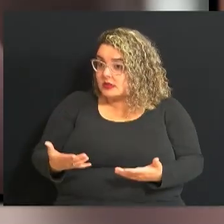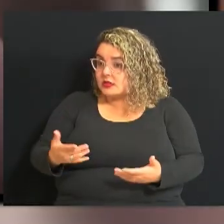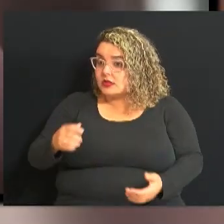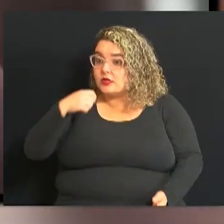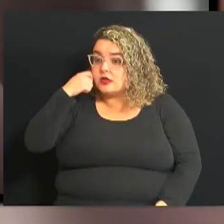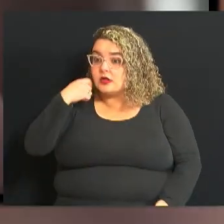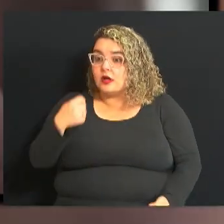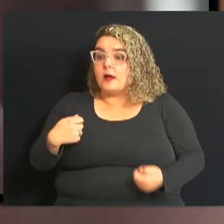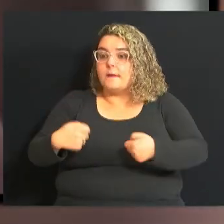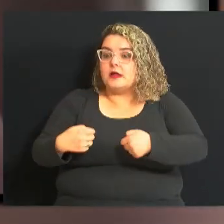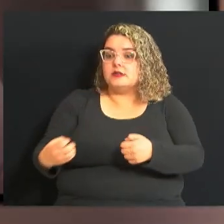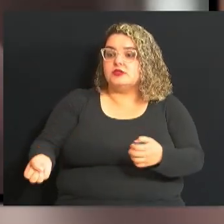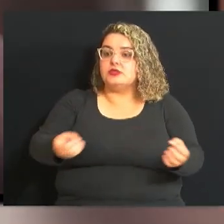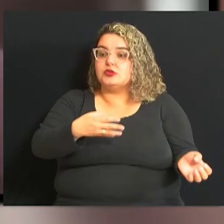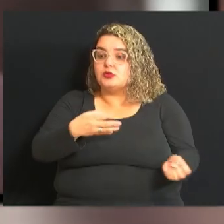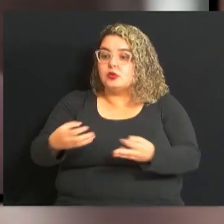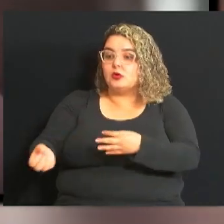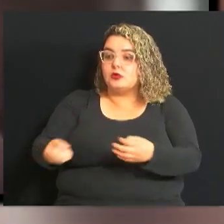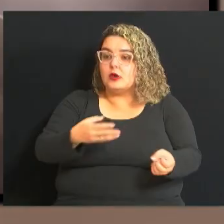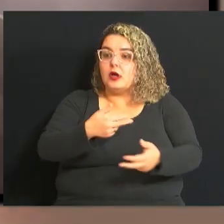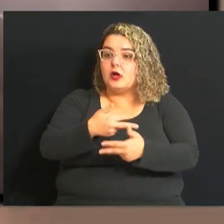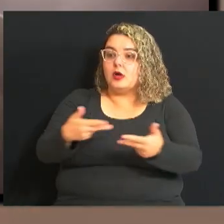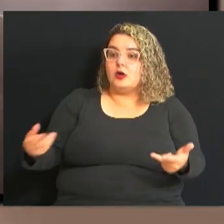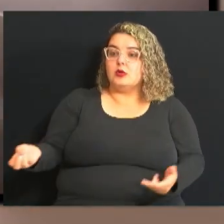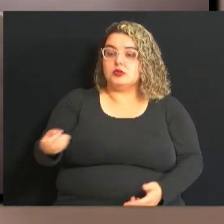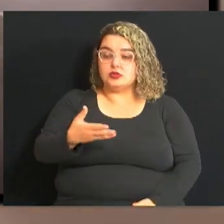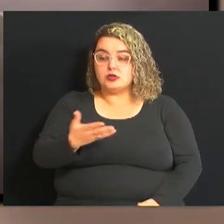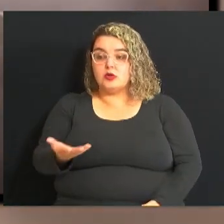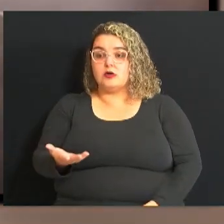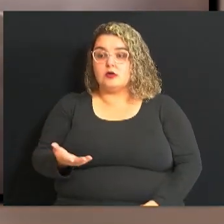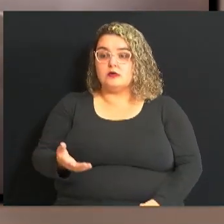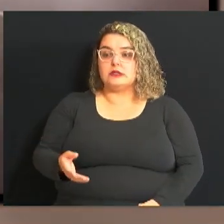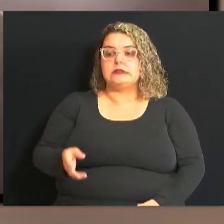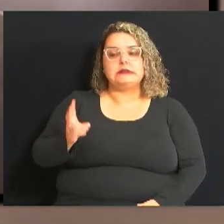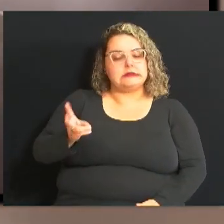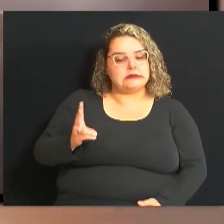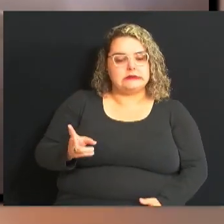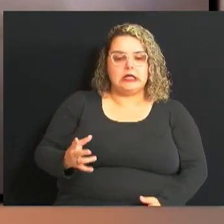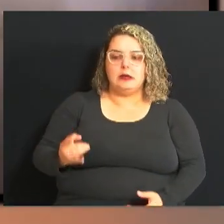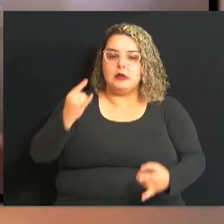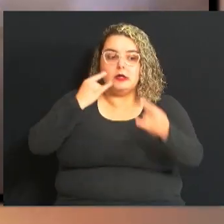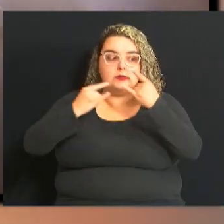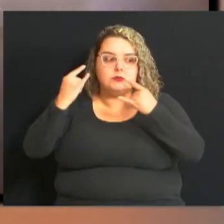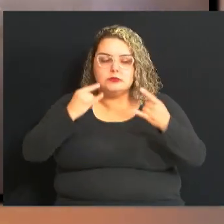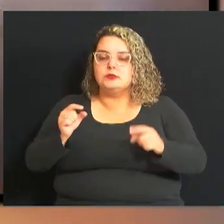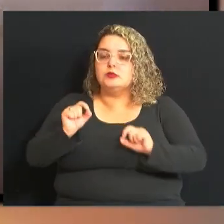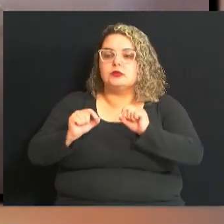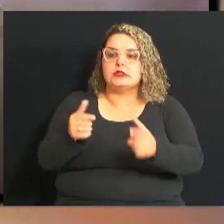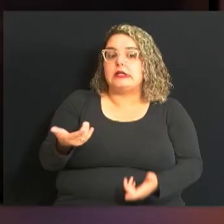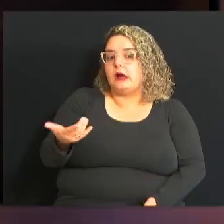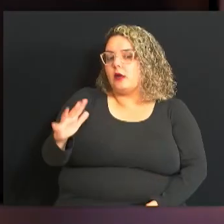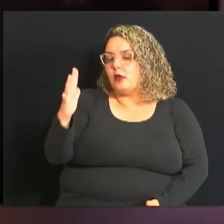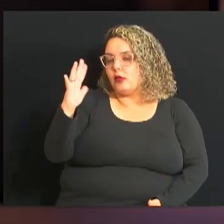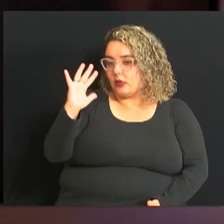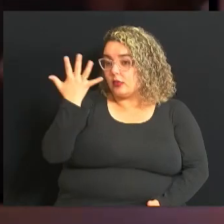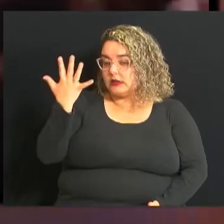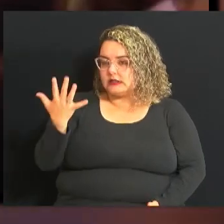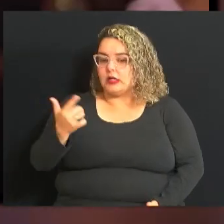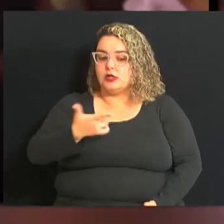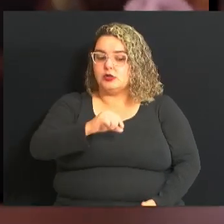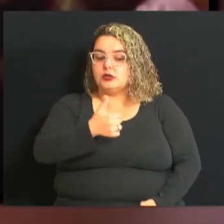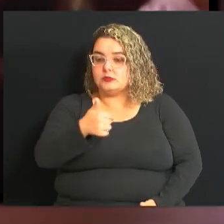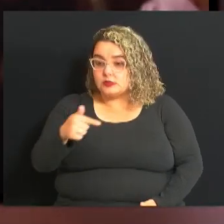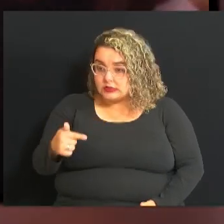se inovar, né? De trazer coisas novas, ficar ligado na tendência do mercado. Já em 2017